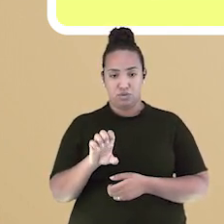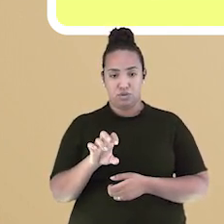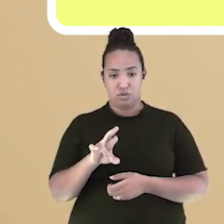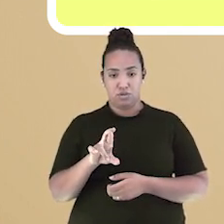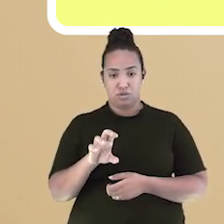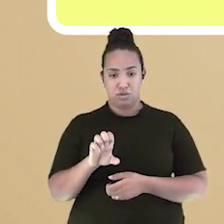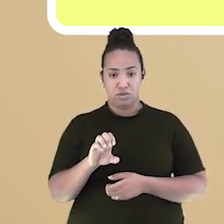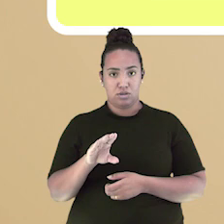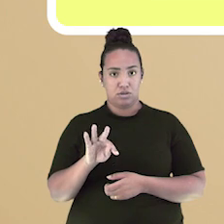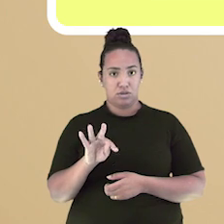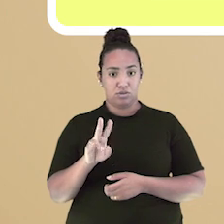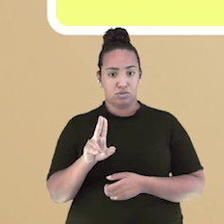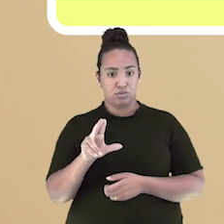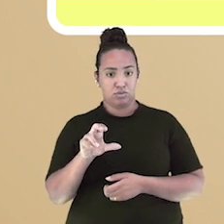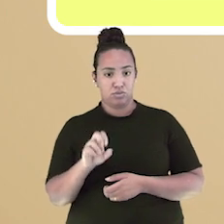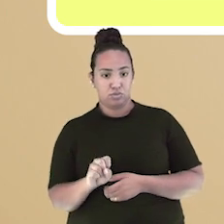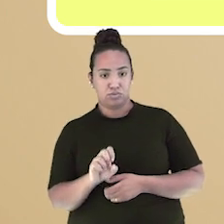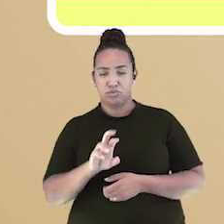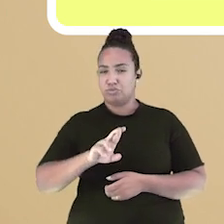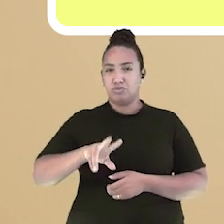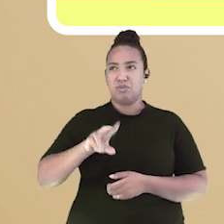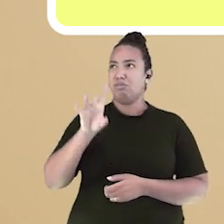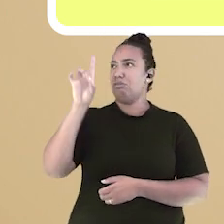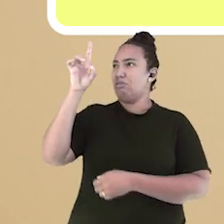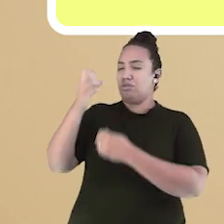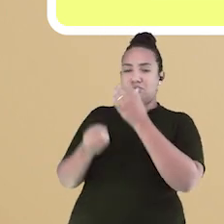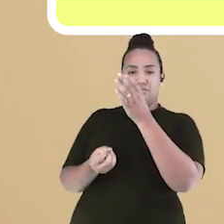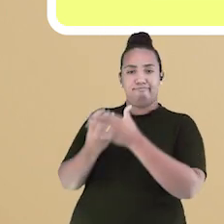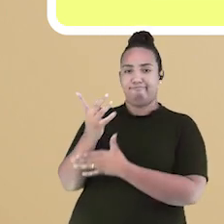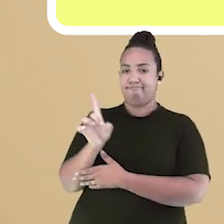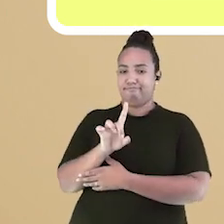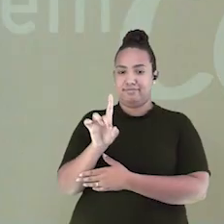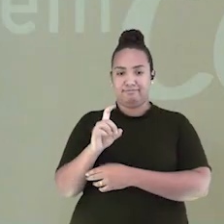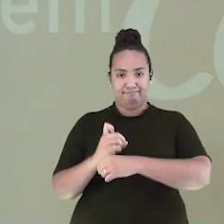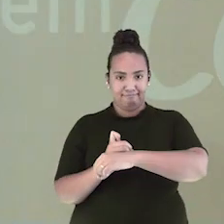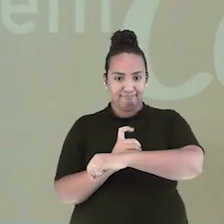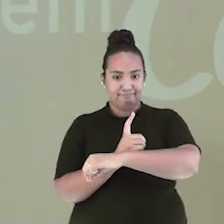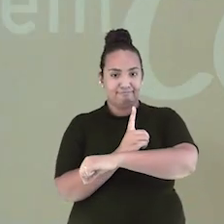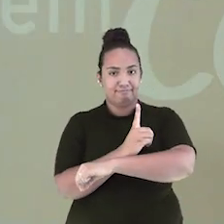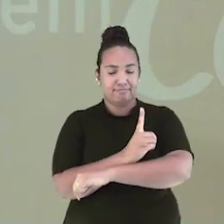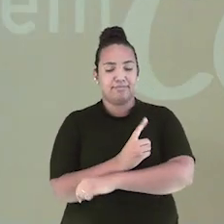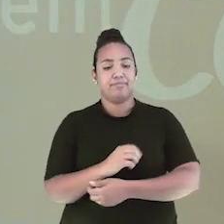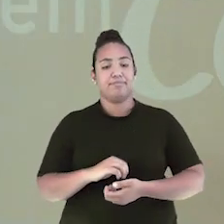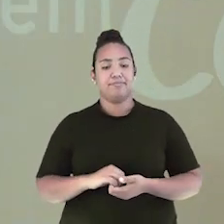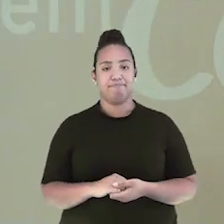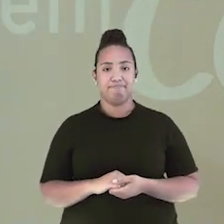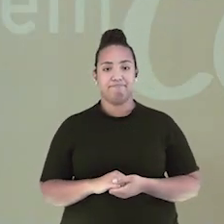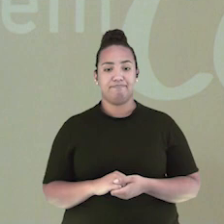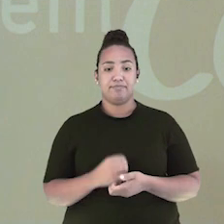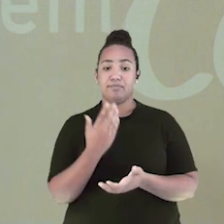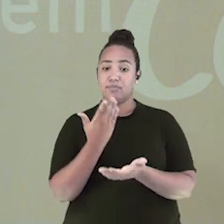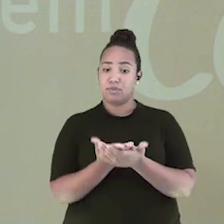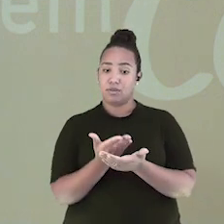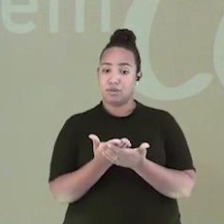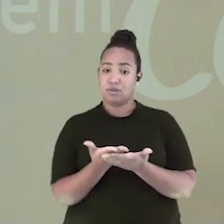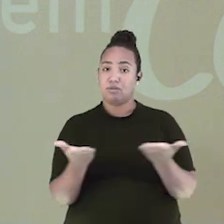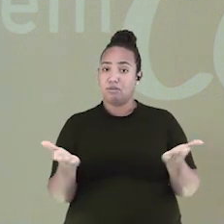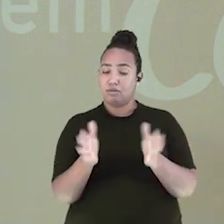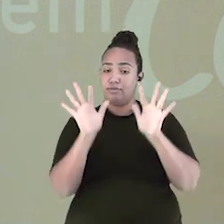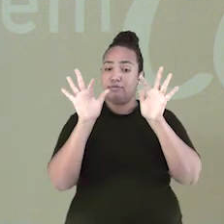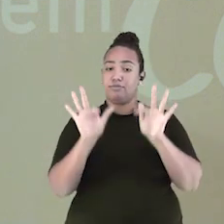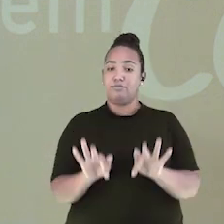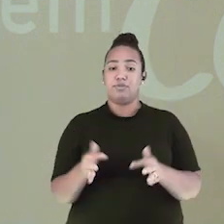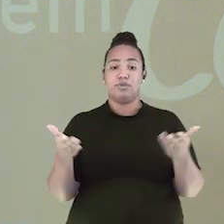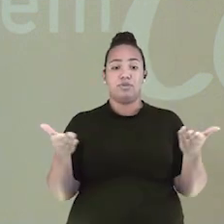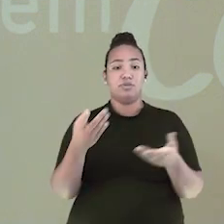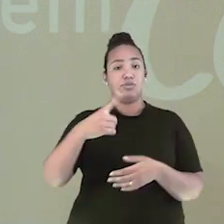uma criatura feita por Deus, como defendia a teoria criacionista. Galera, nossa aula está chegando ao fim. Hoje